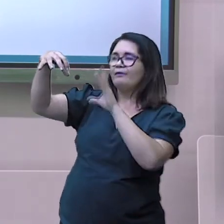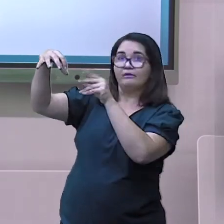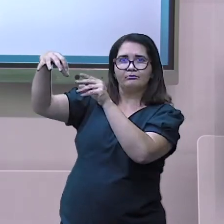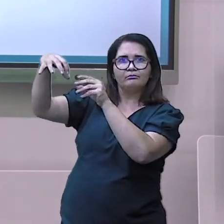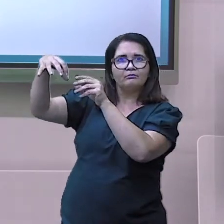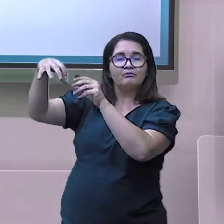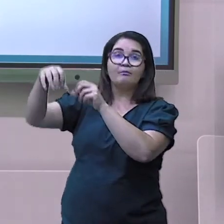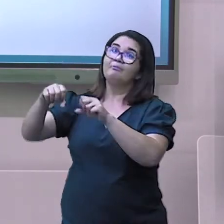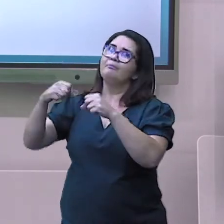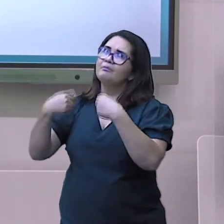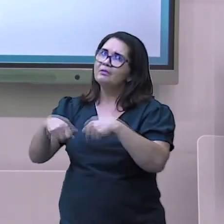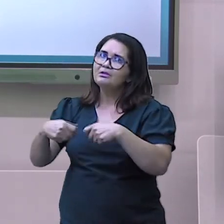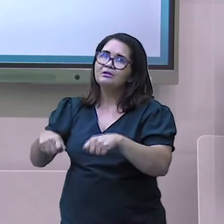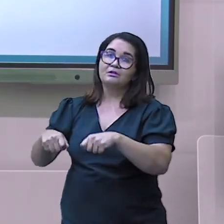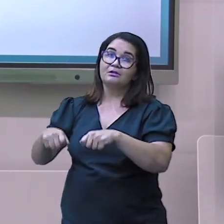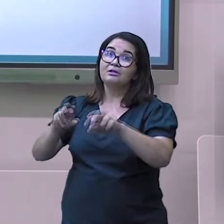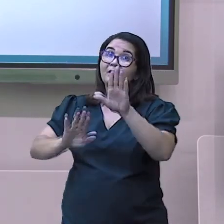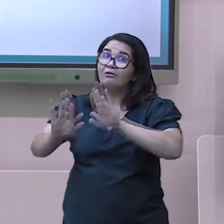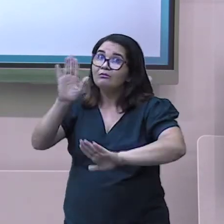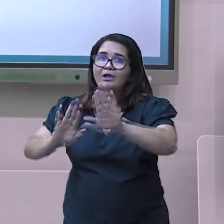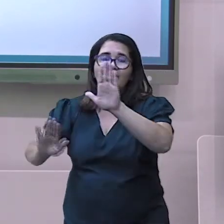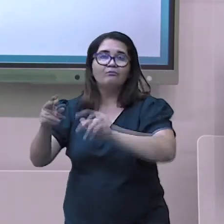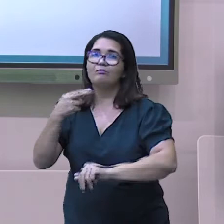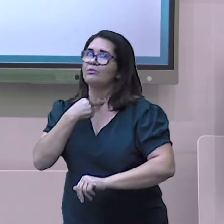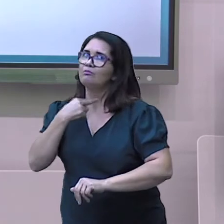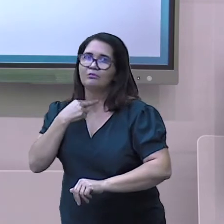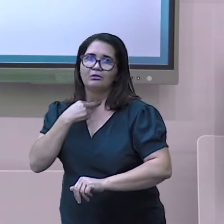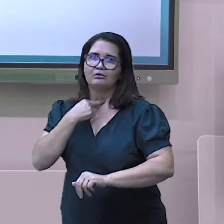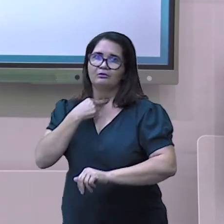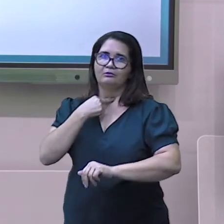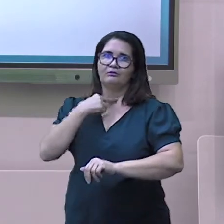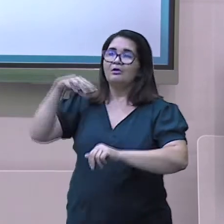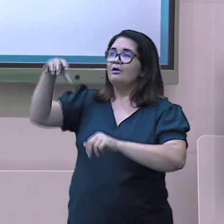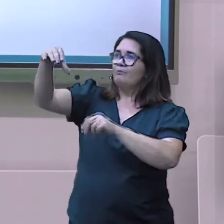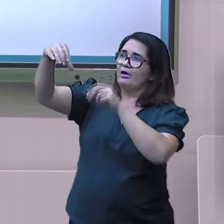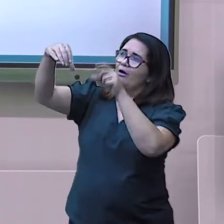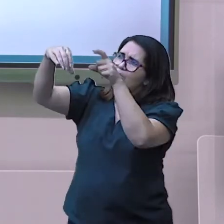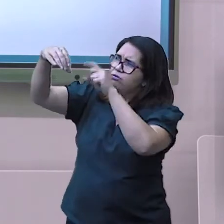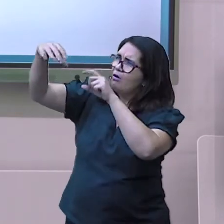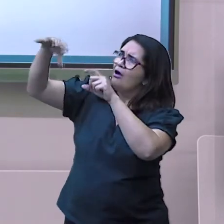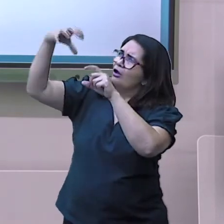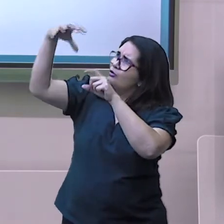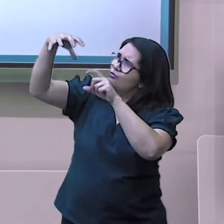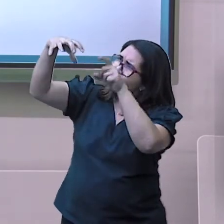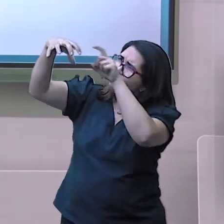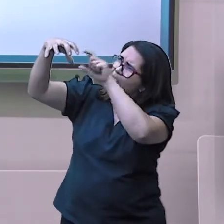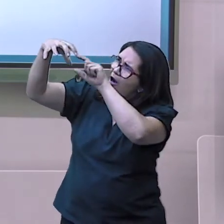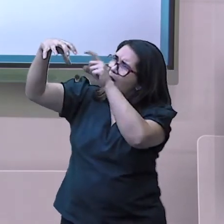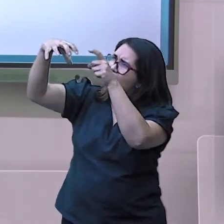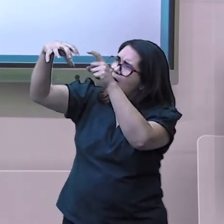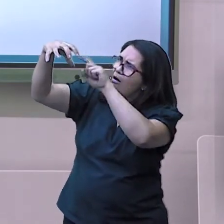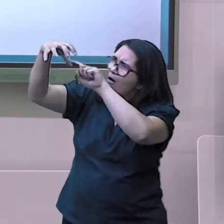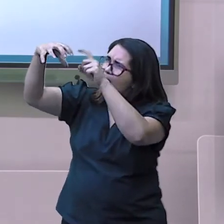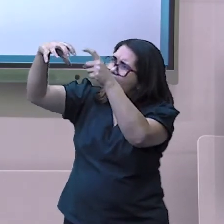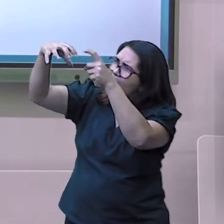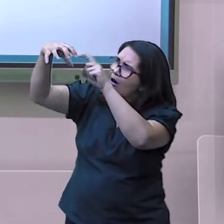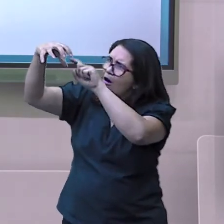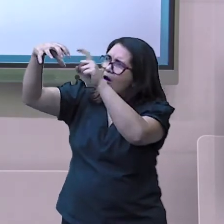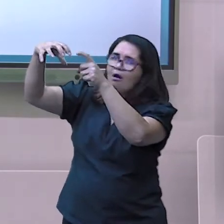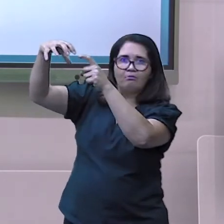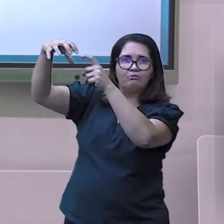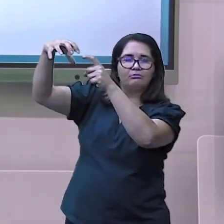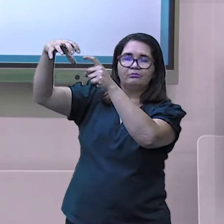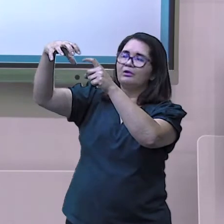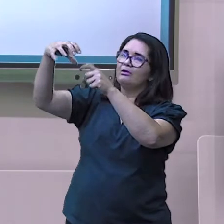pode estar solto, e você não consegue visualizar, porque está ali dentro. Então, imagine, estando